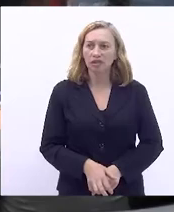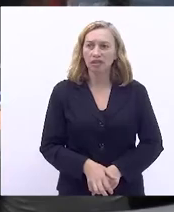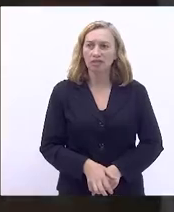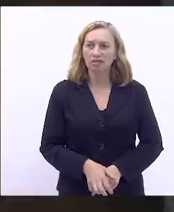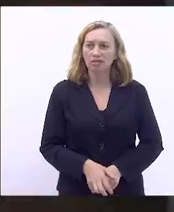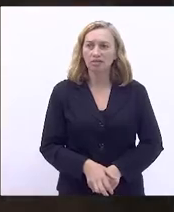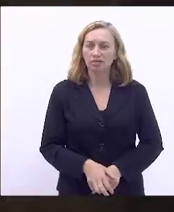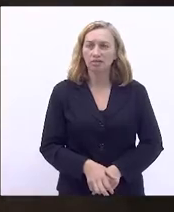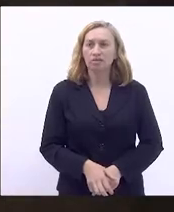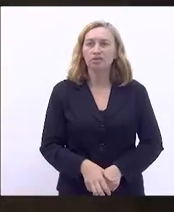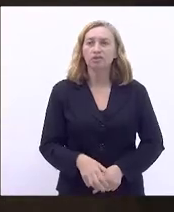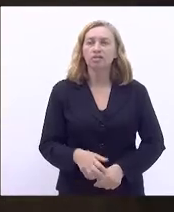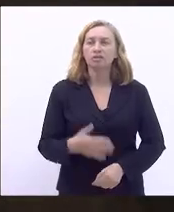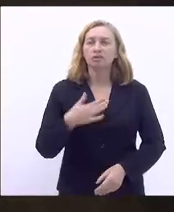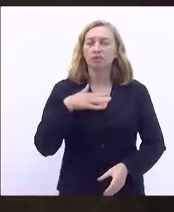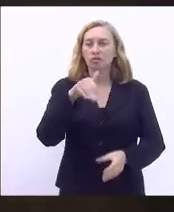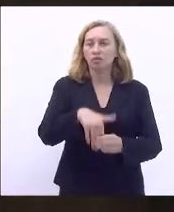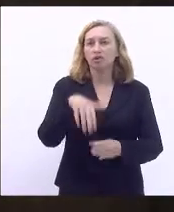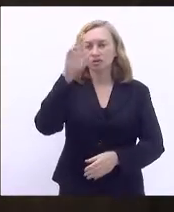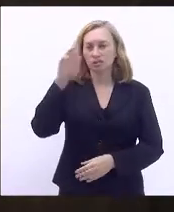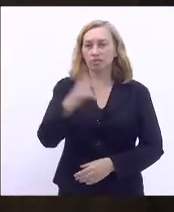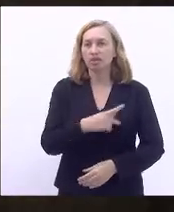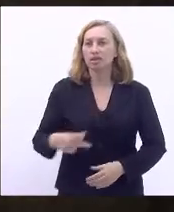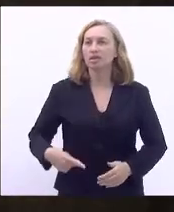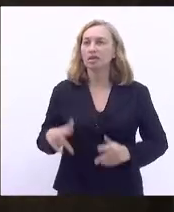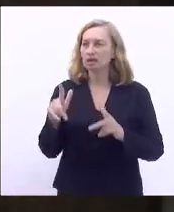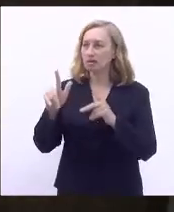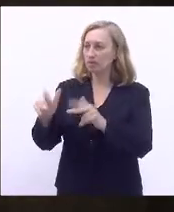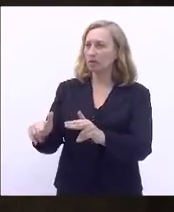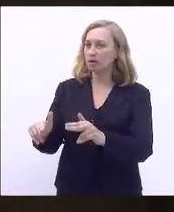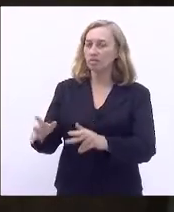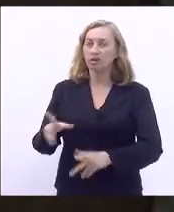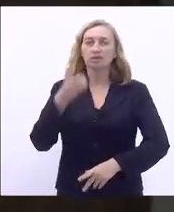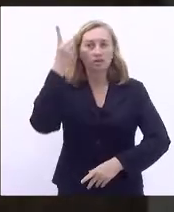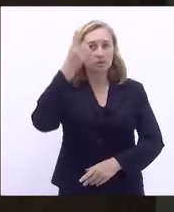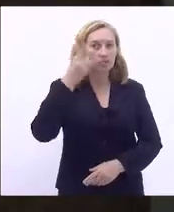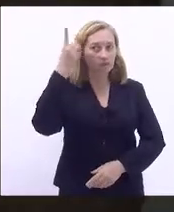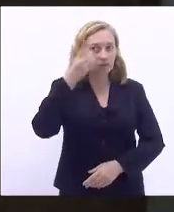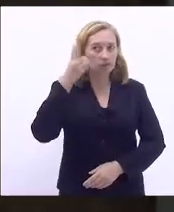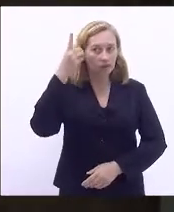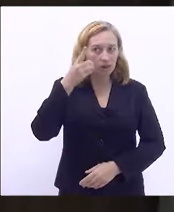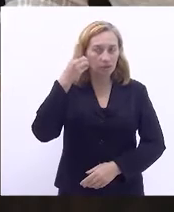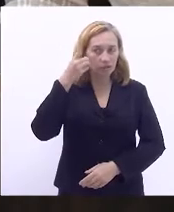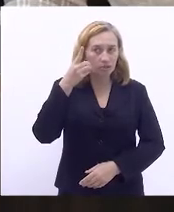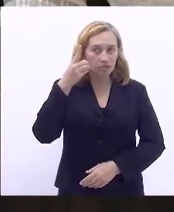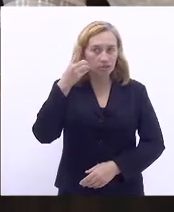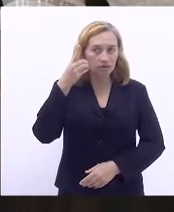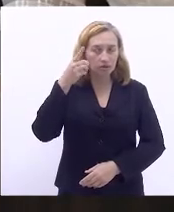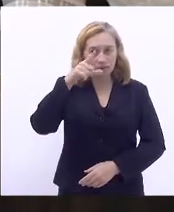Presidente, meu voto é igual ao parecer do deputado Luiz Paulo Corrêa da Rocha. 2-2.